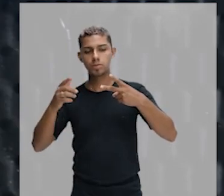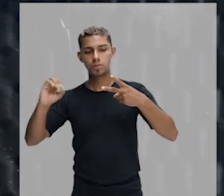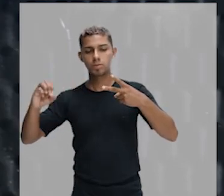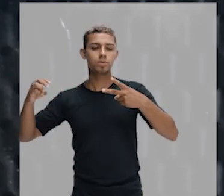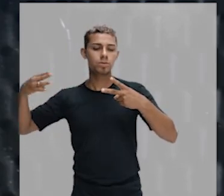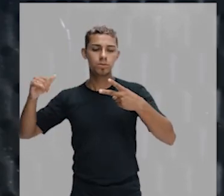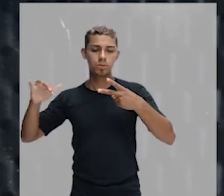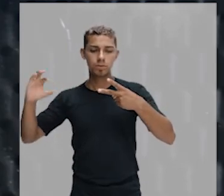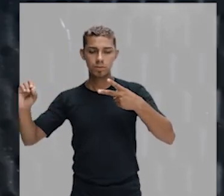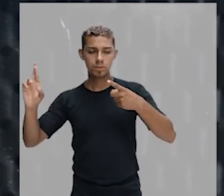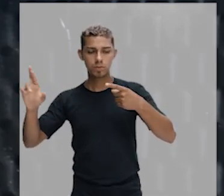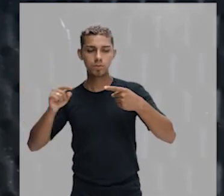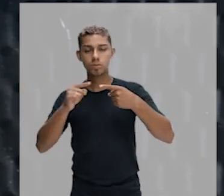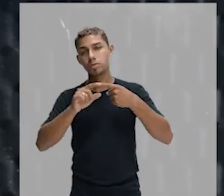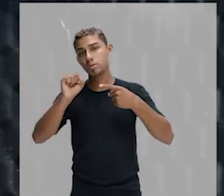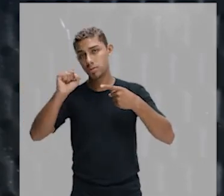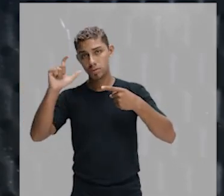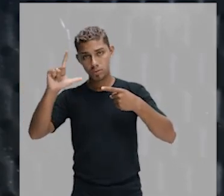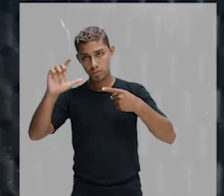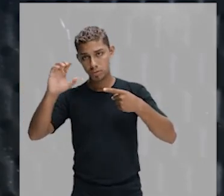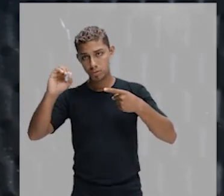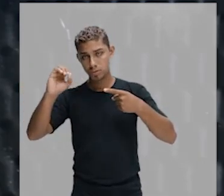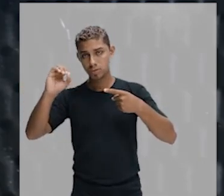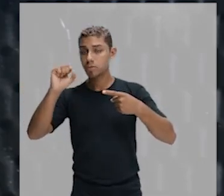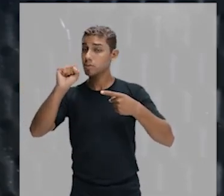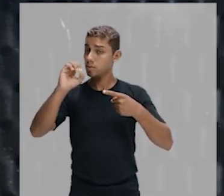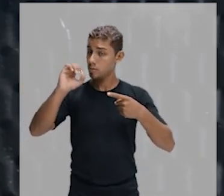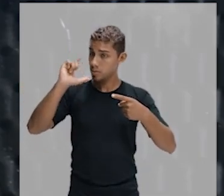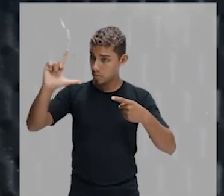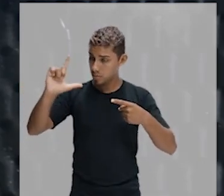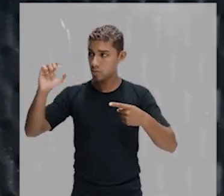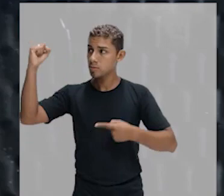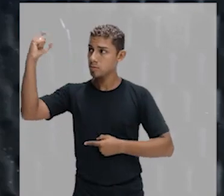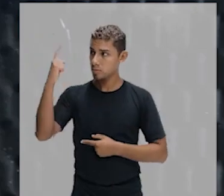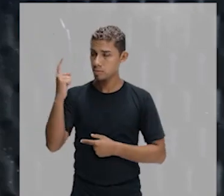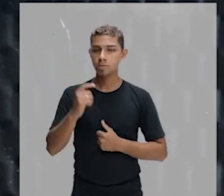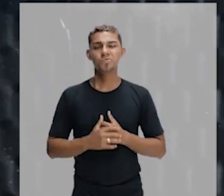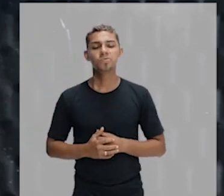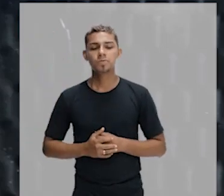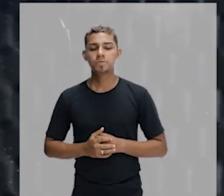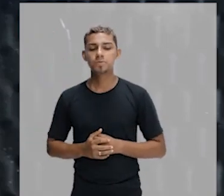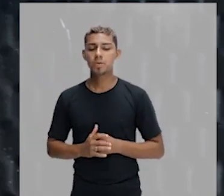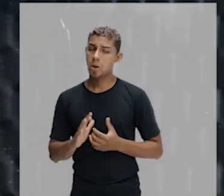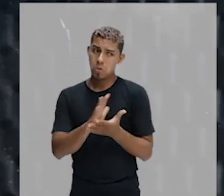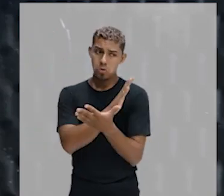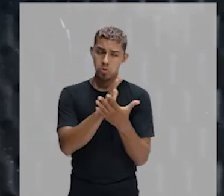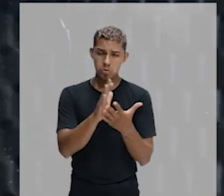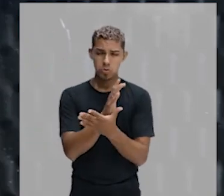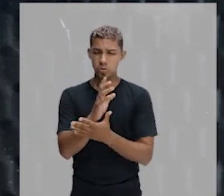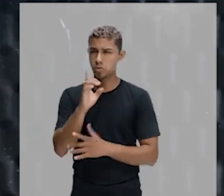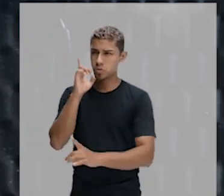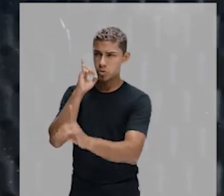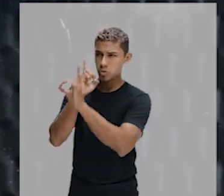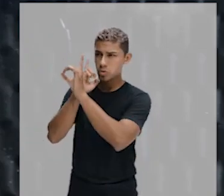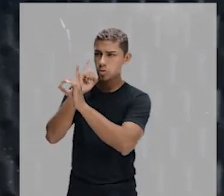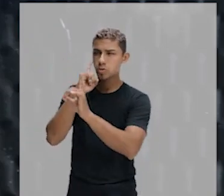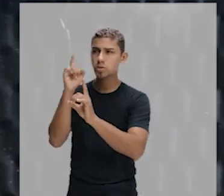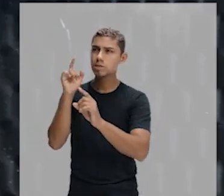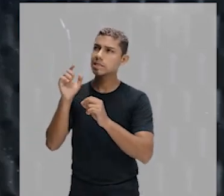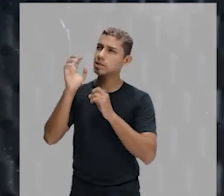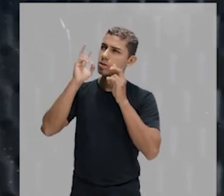na constelação de Cão Maior, ok? Dessas estrelas existem algumas que só conseguem ser vistas no Polo